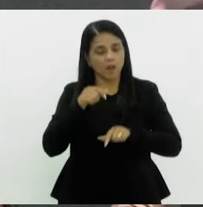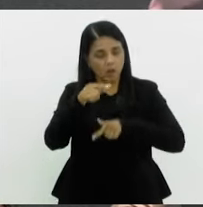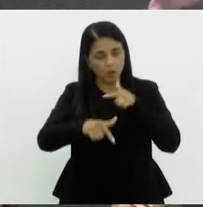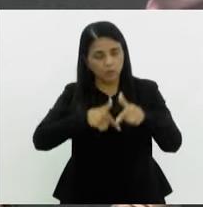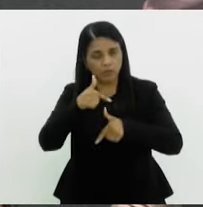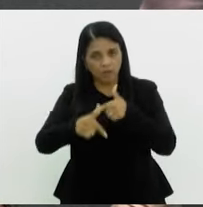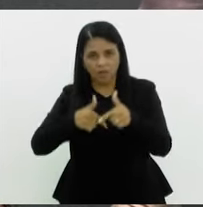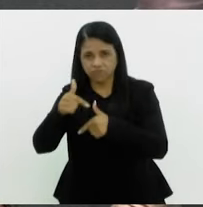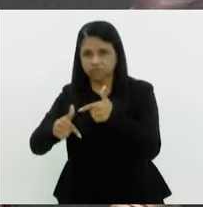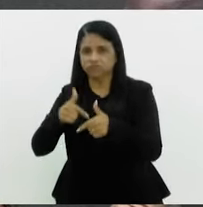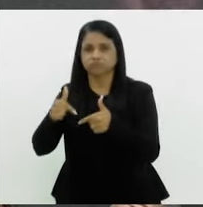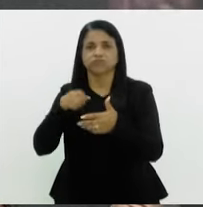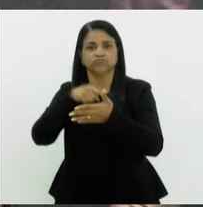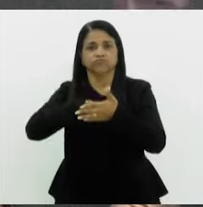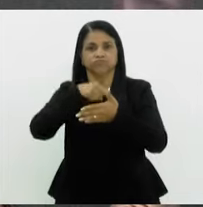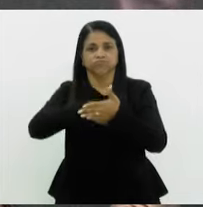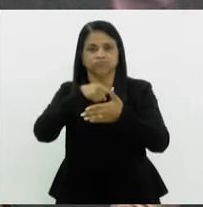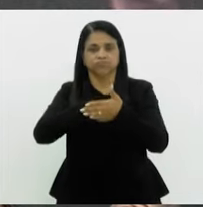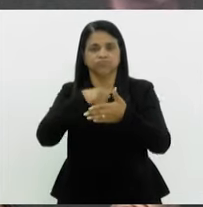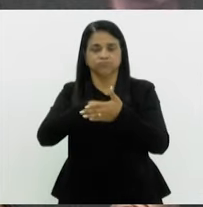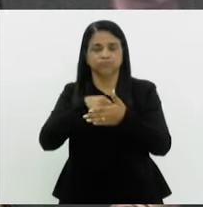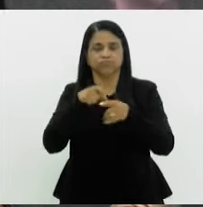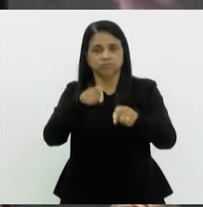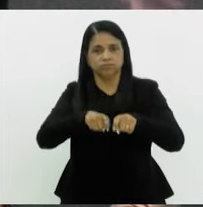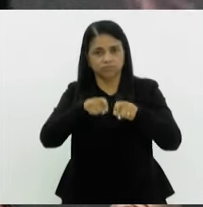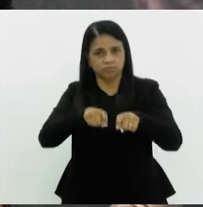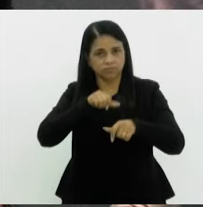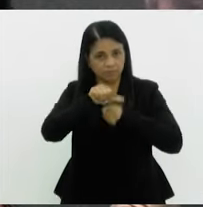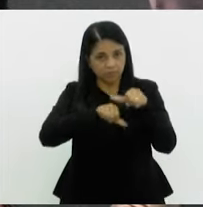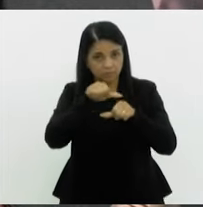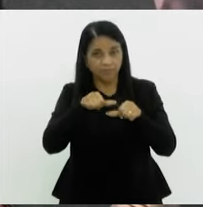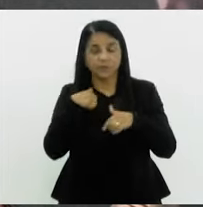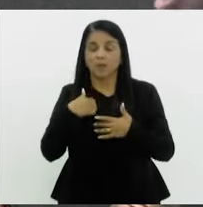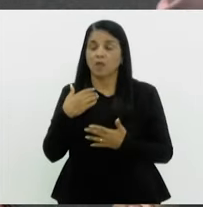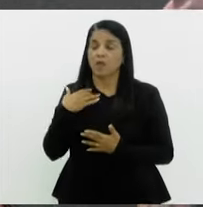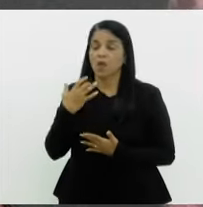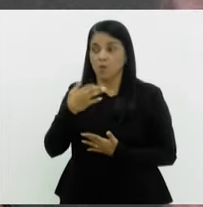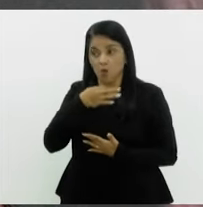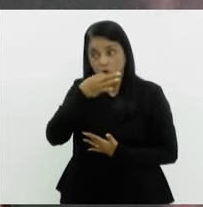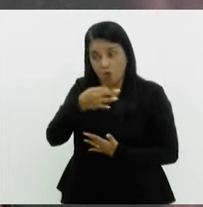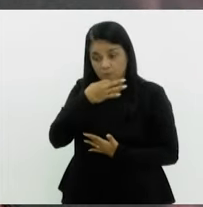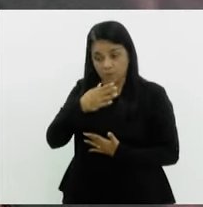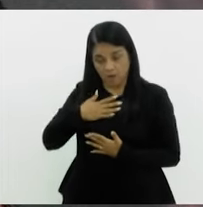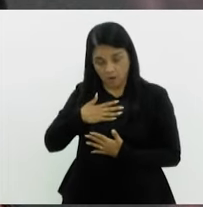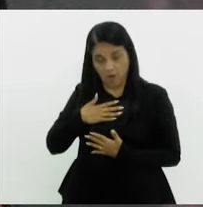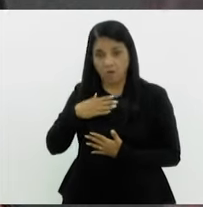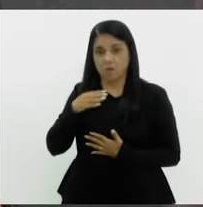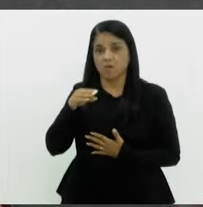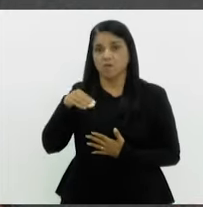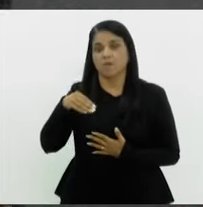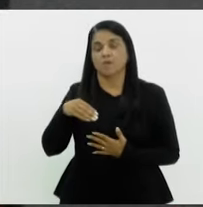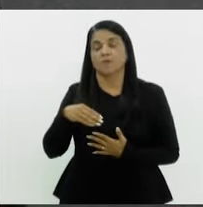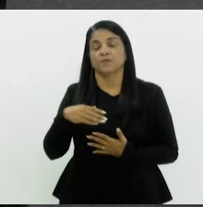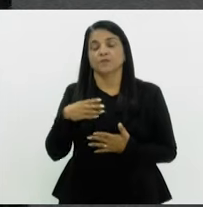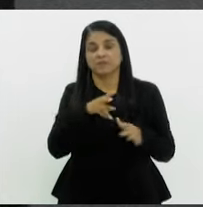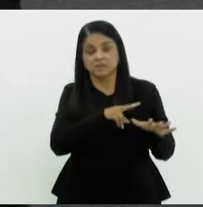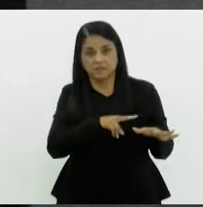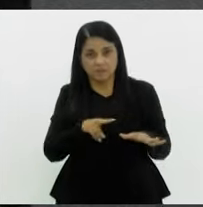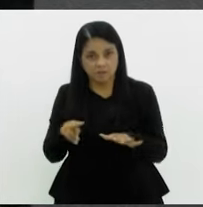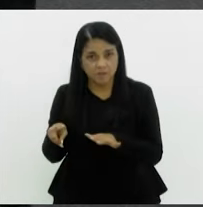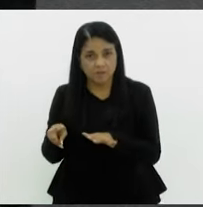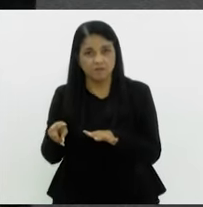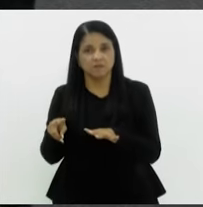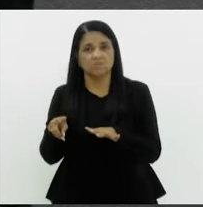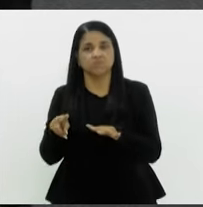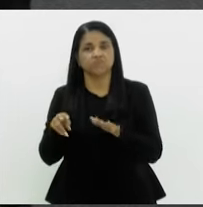nacional. E eu acho, deputada Marina do MST, que nessa semana deve haver